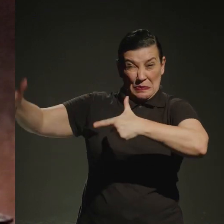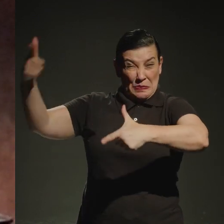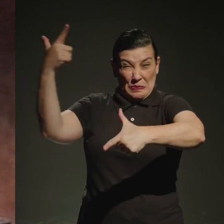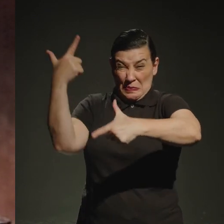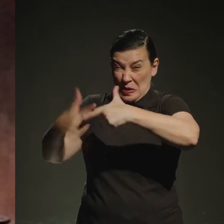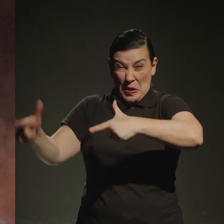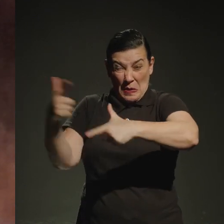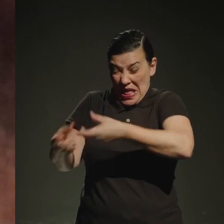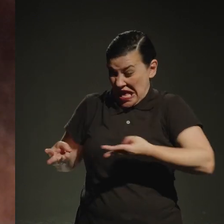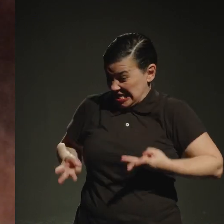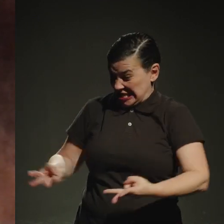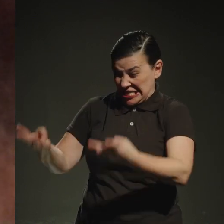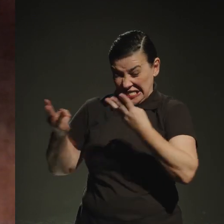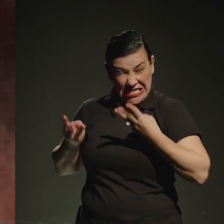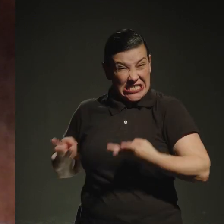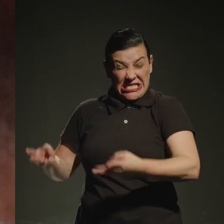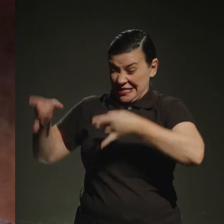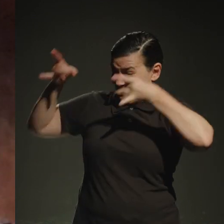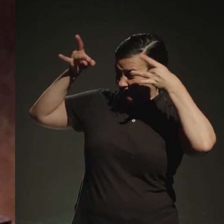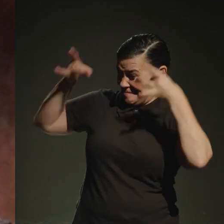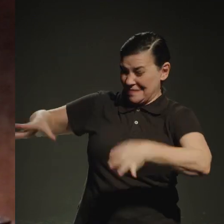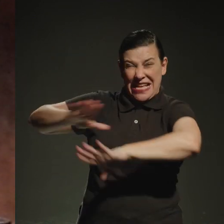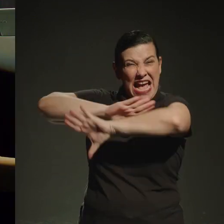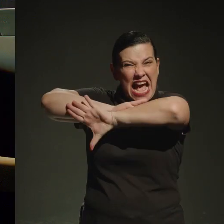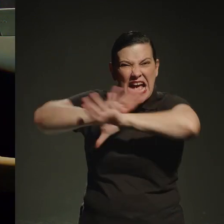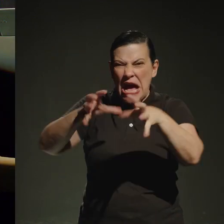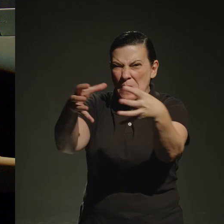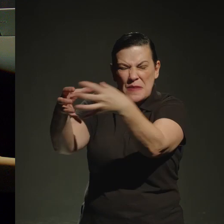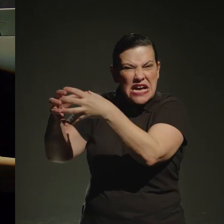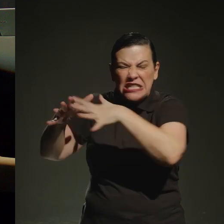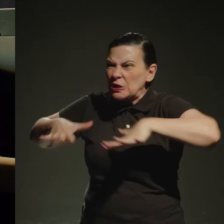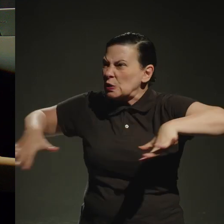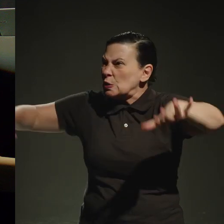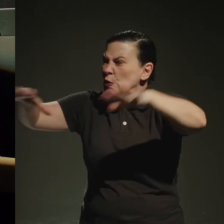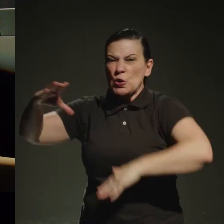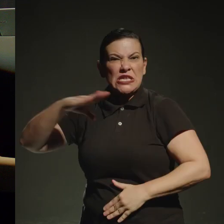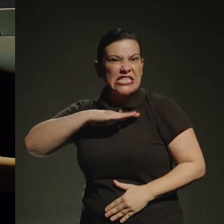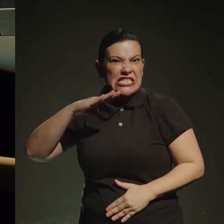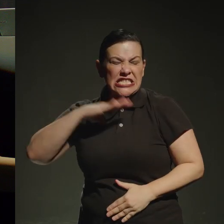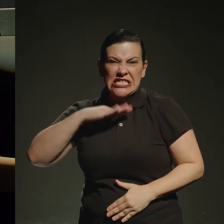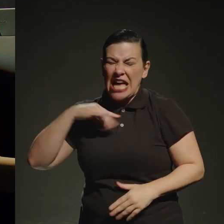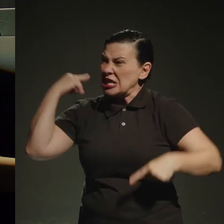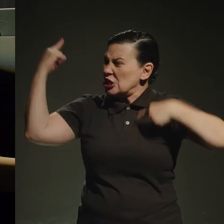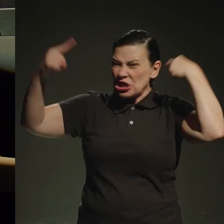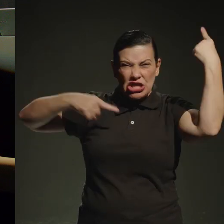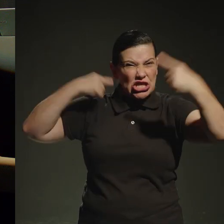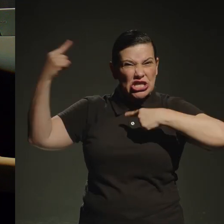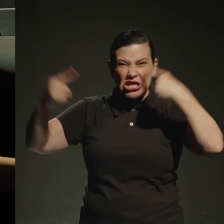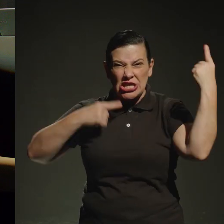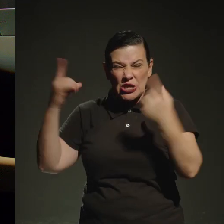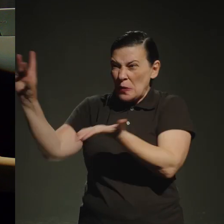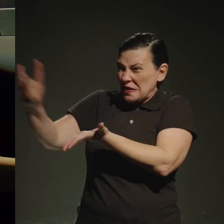Adeus, inferno! So long, bloody hell! Goodbye, eu neuróticos urbanos, gente que nunca